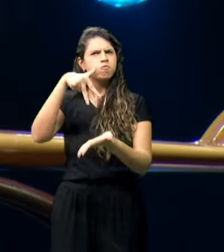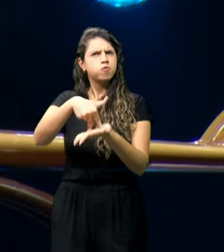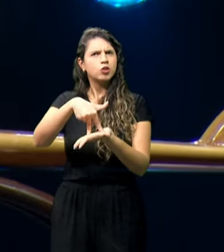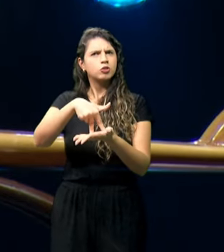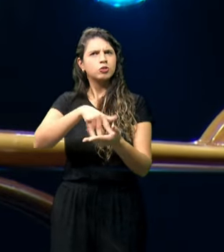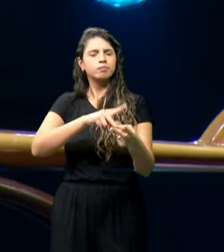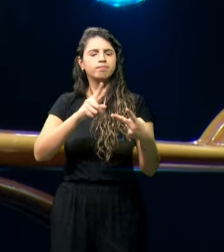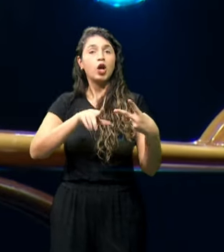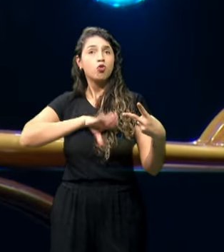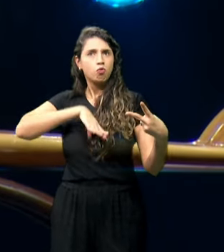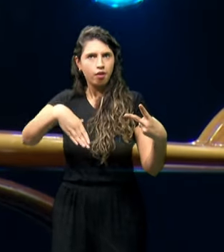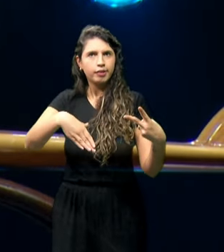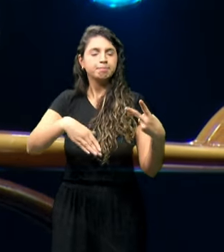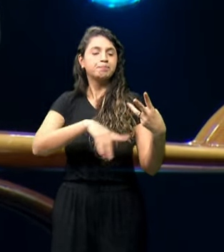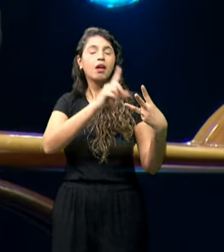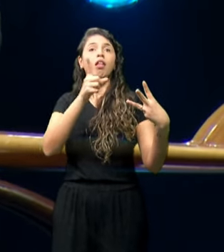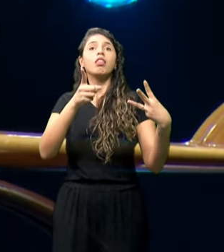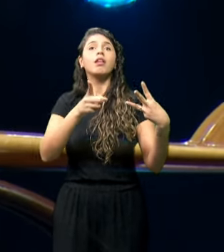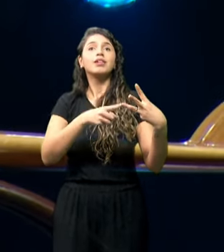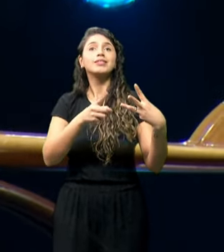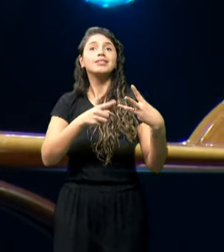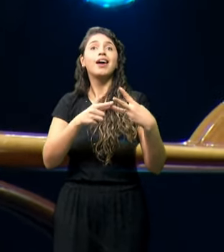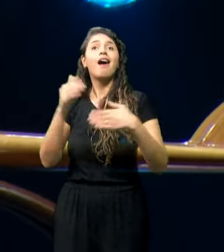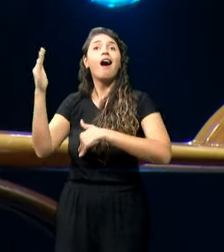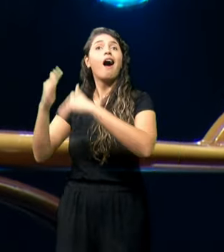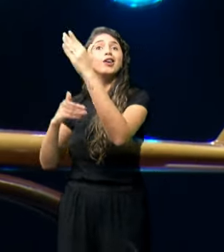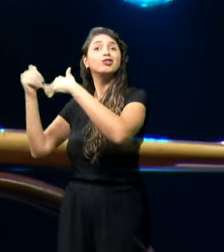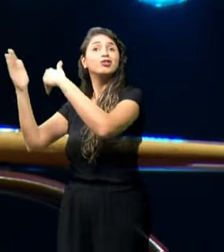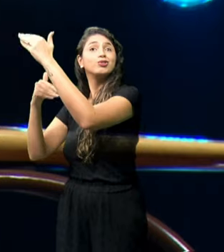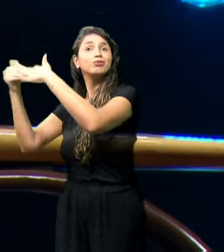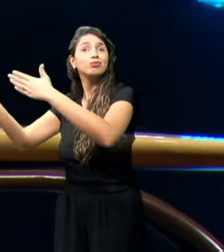tem que ter uma coisa chamada atitude, ação.